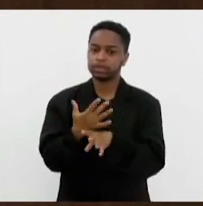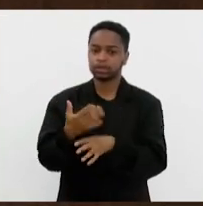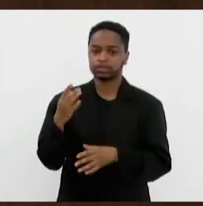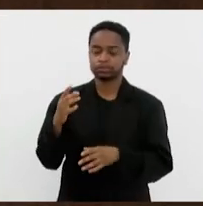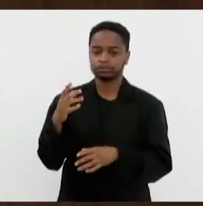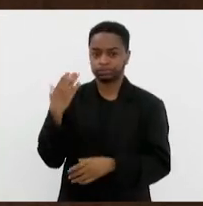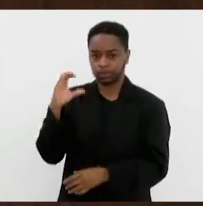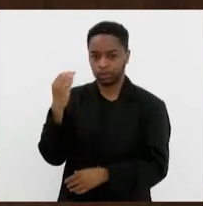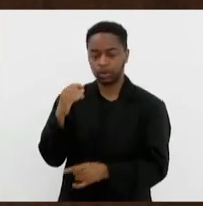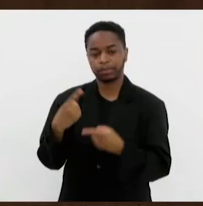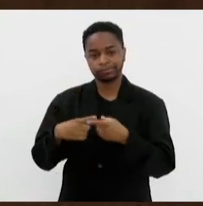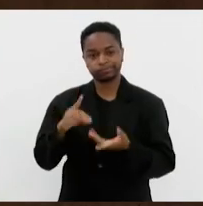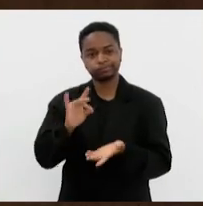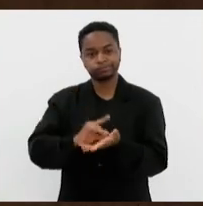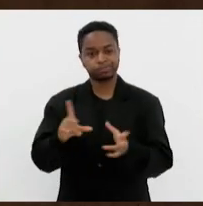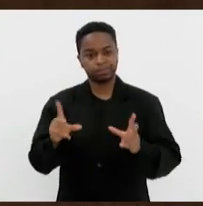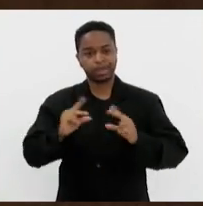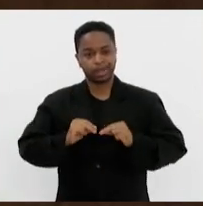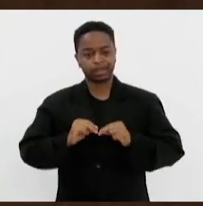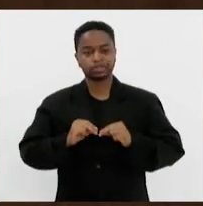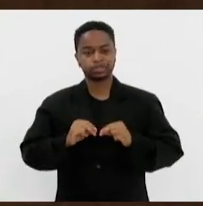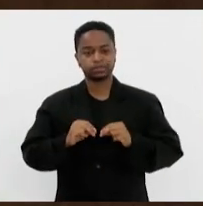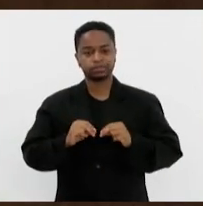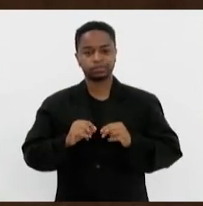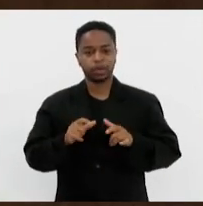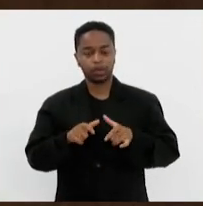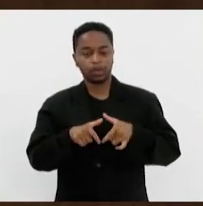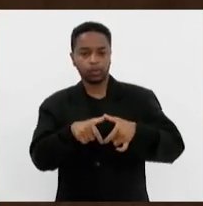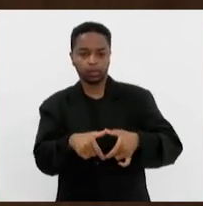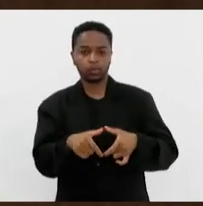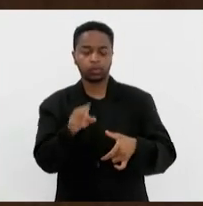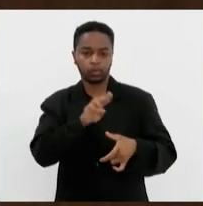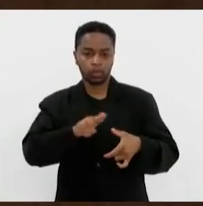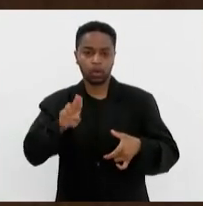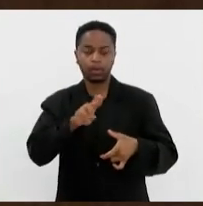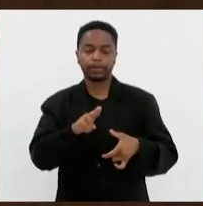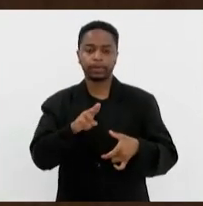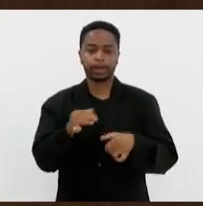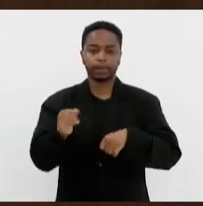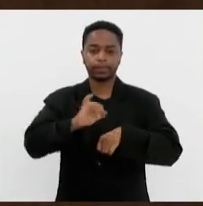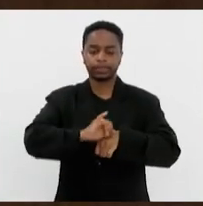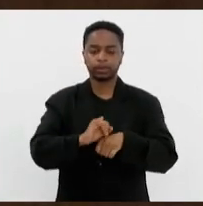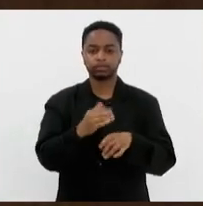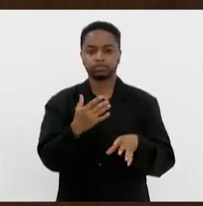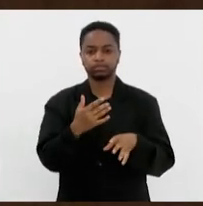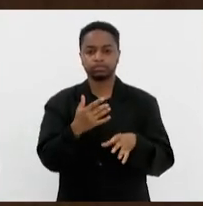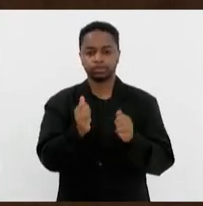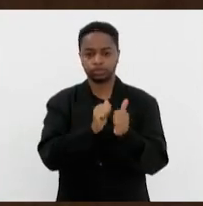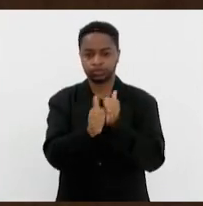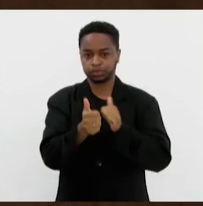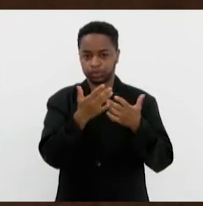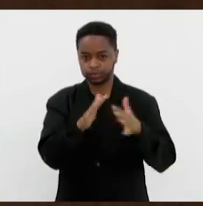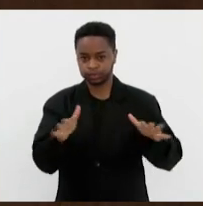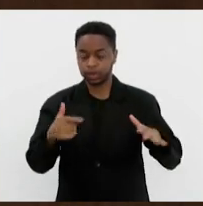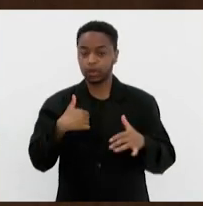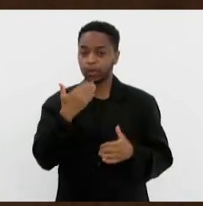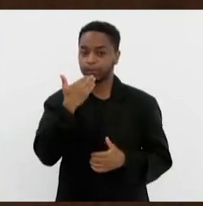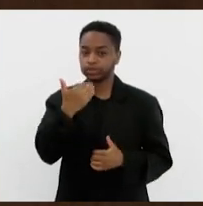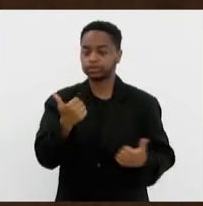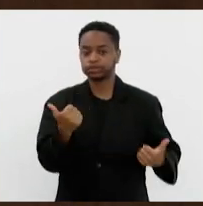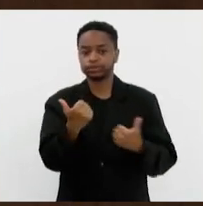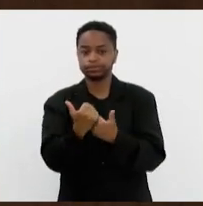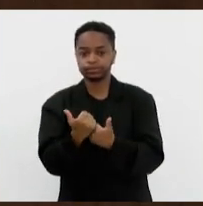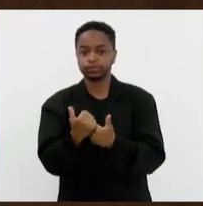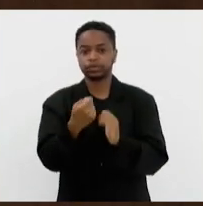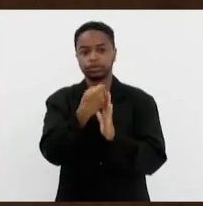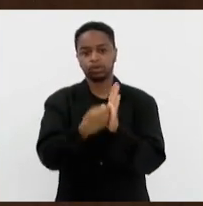merecido esse título de capital de esportes marítimos. E vou pedir coautoria desse projeto do deputado